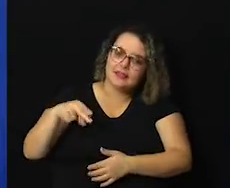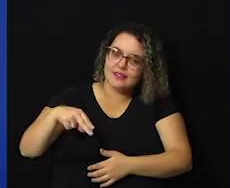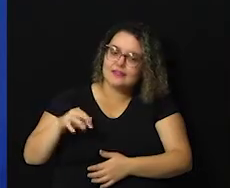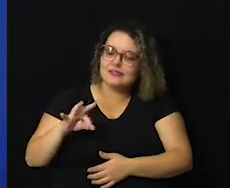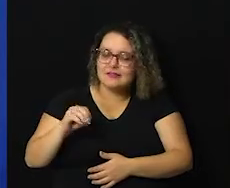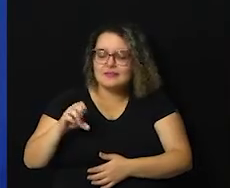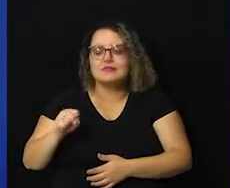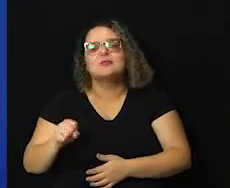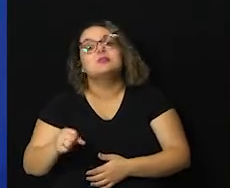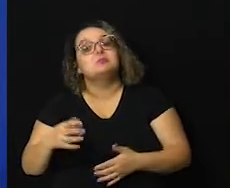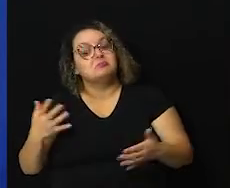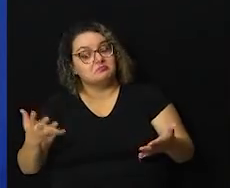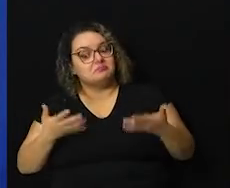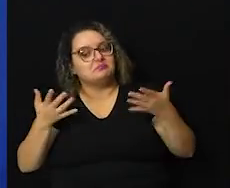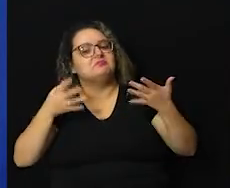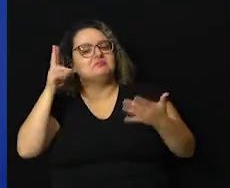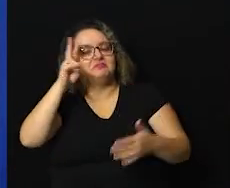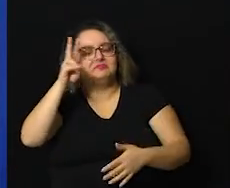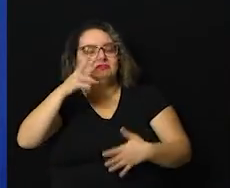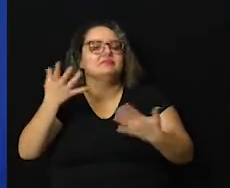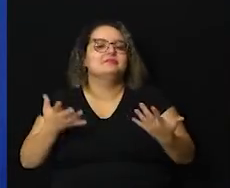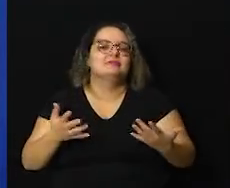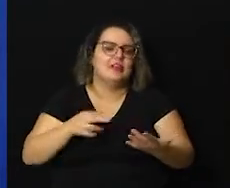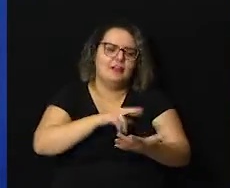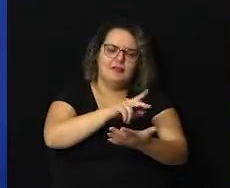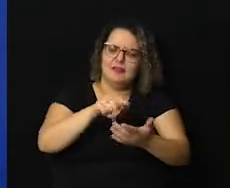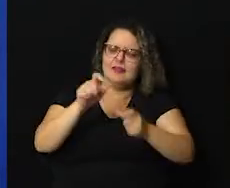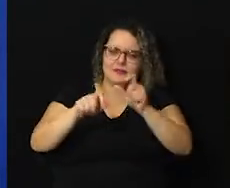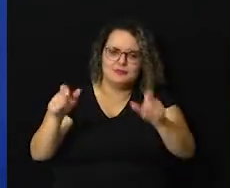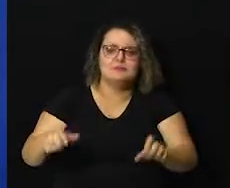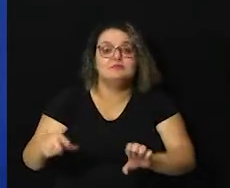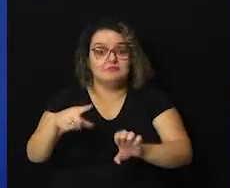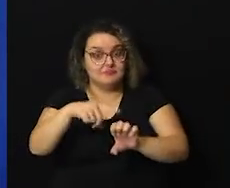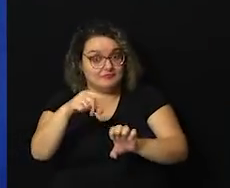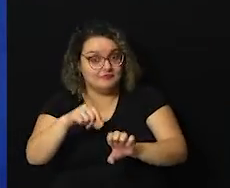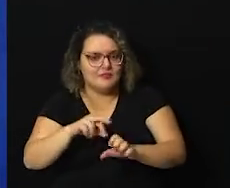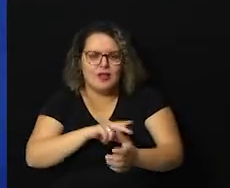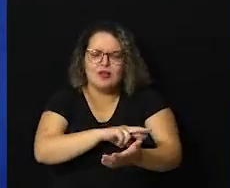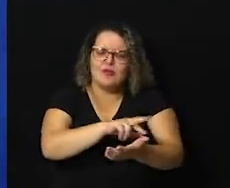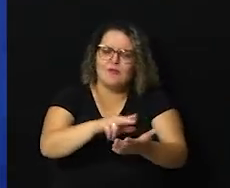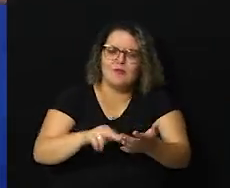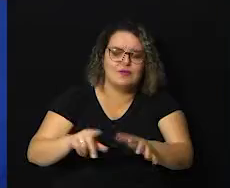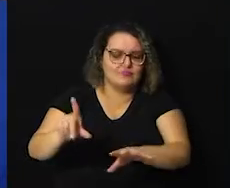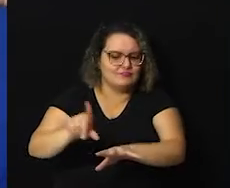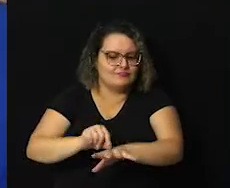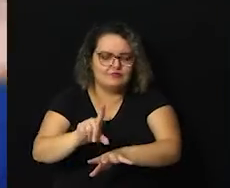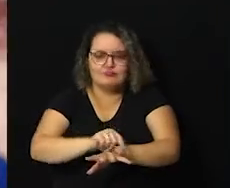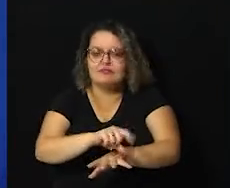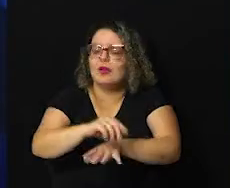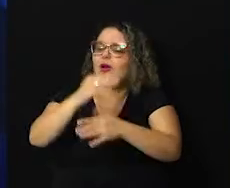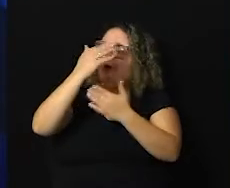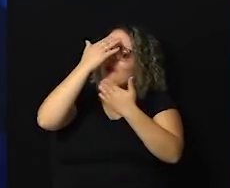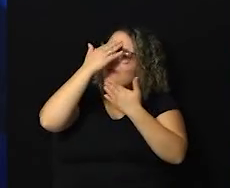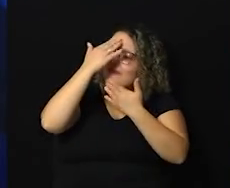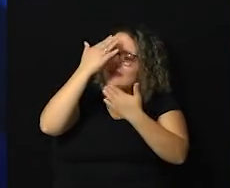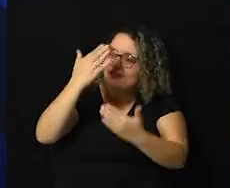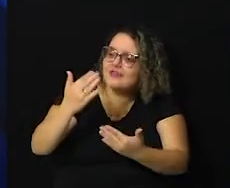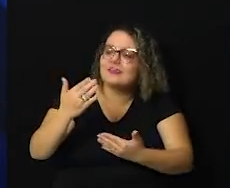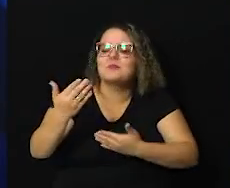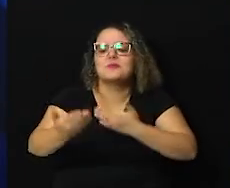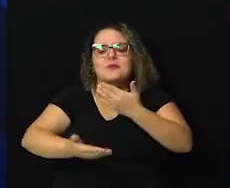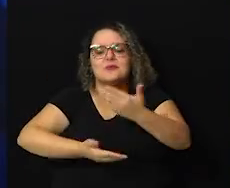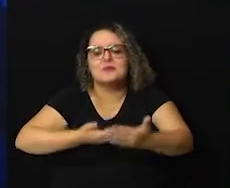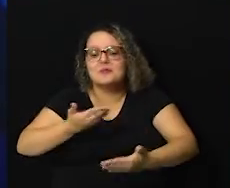Santos história inspirou e eu acho que vai esperar muita gente a empreender nos mais diversos segmentos